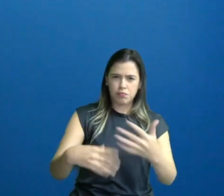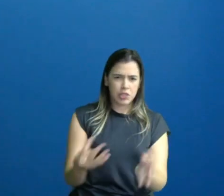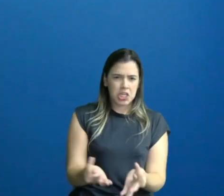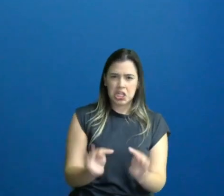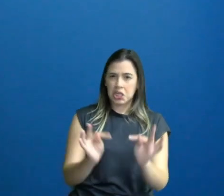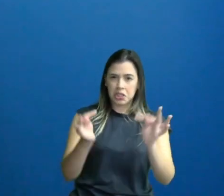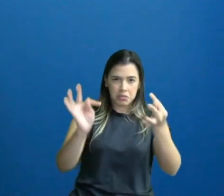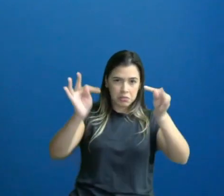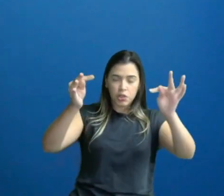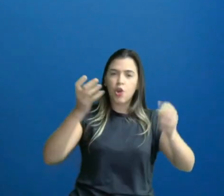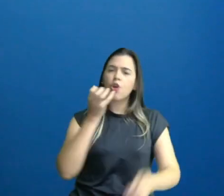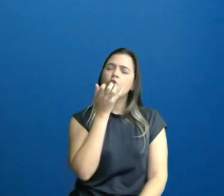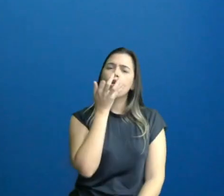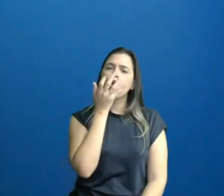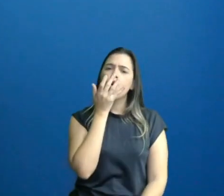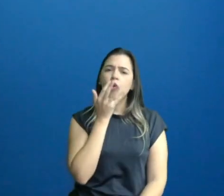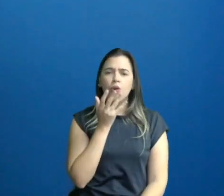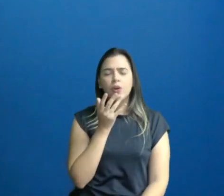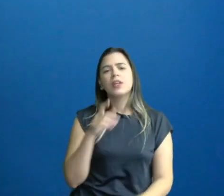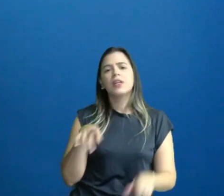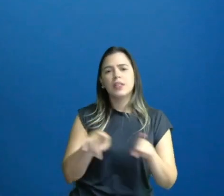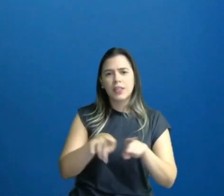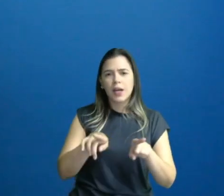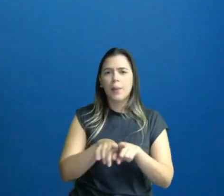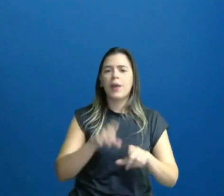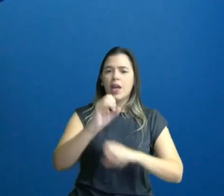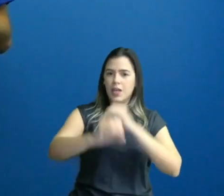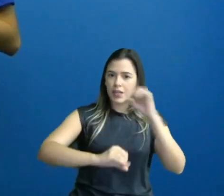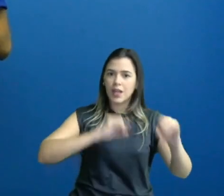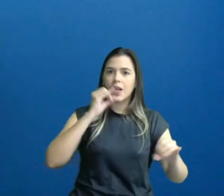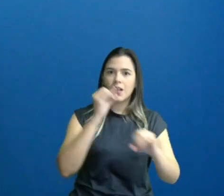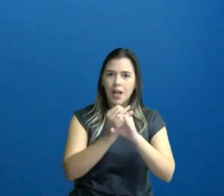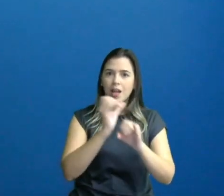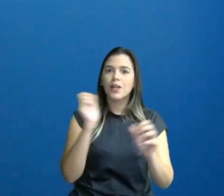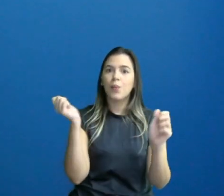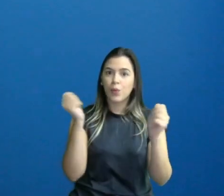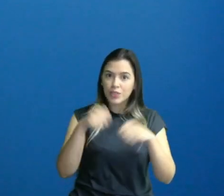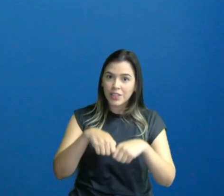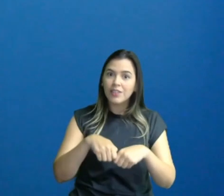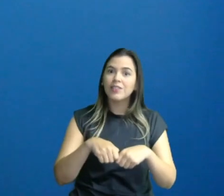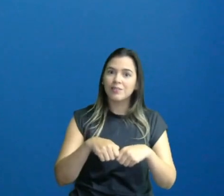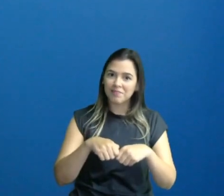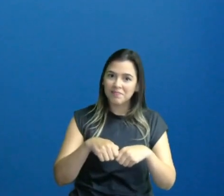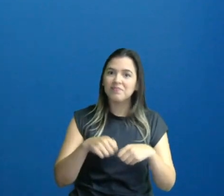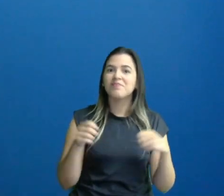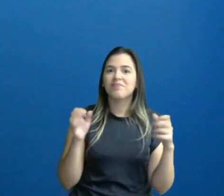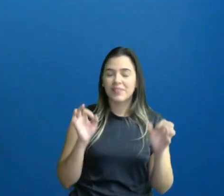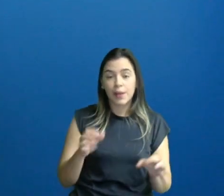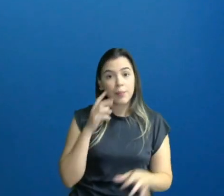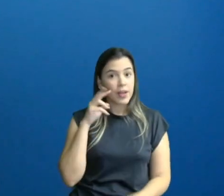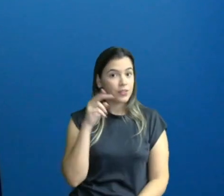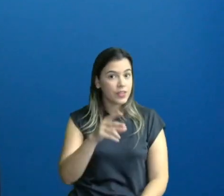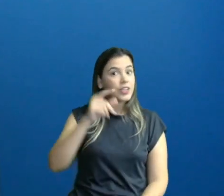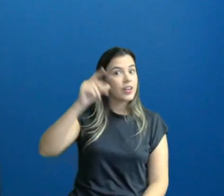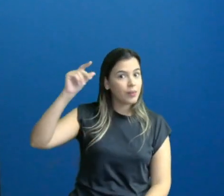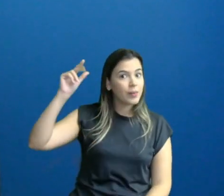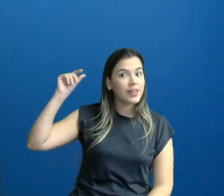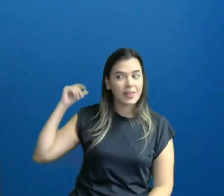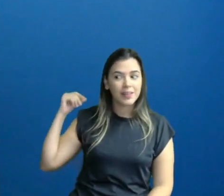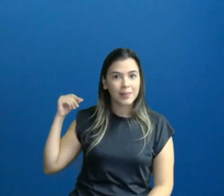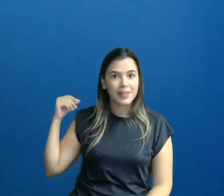é em cores que você consegue até conectar internet dela mas veja só como é que ela era antigamente